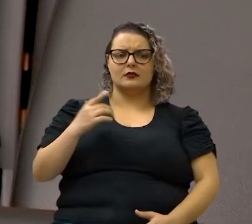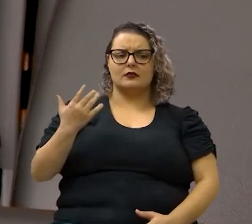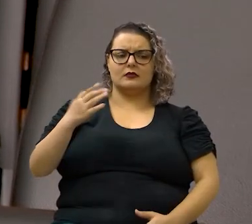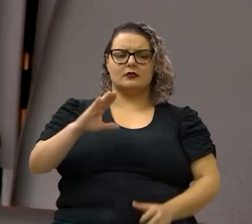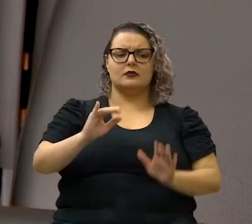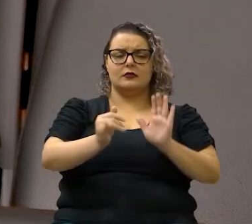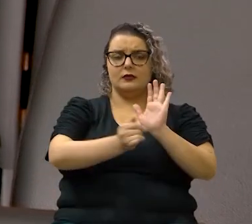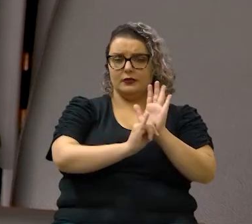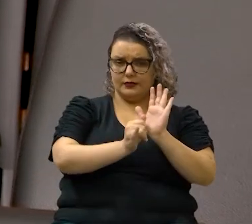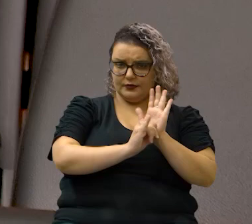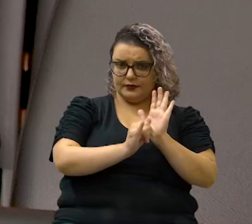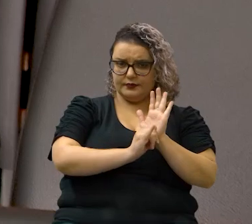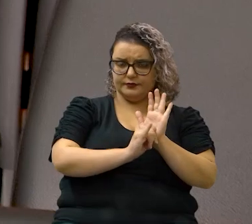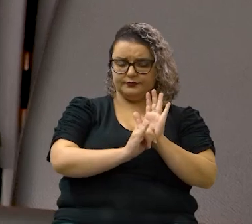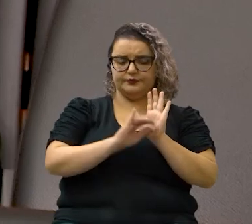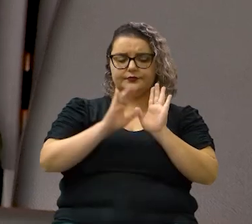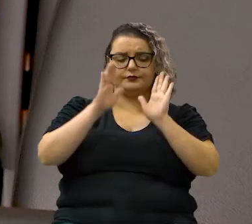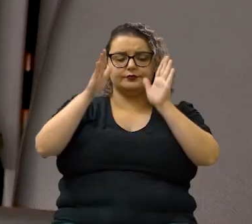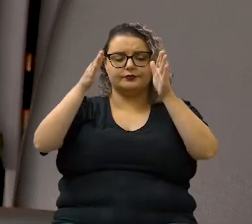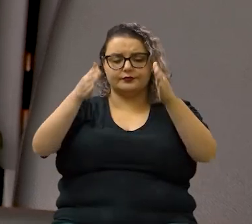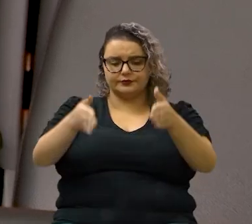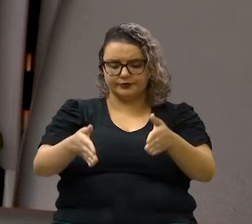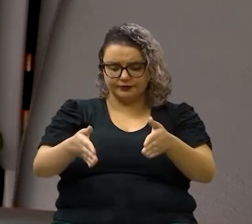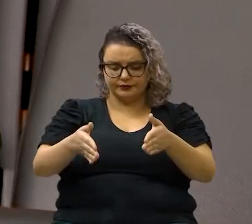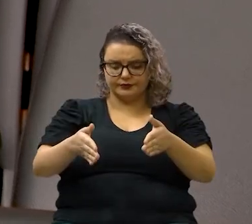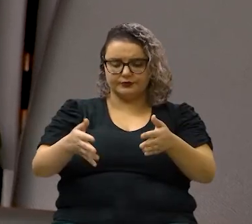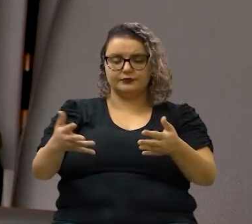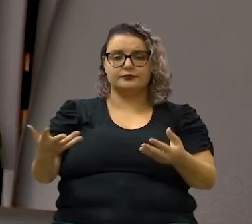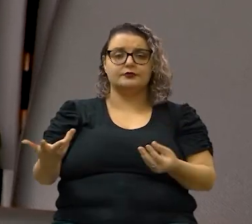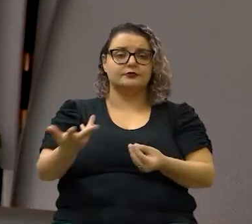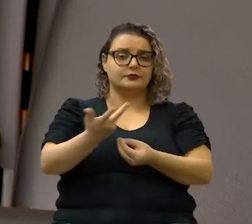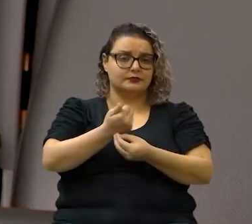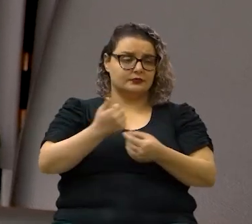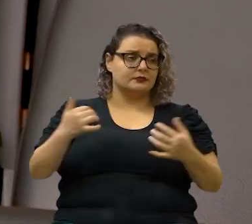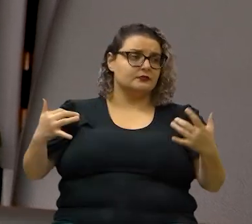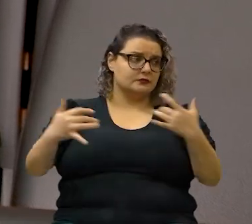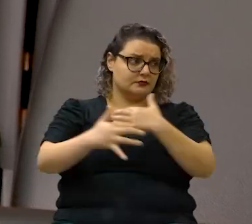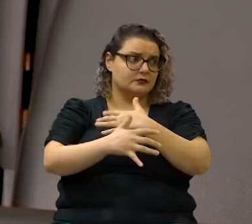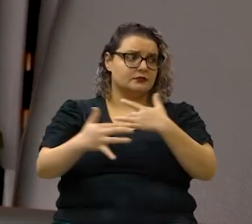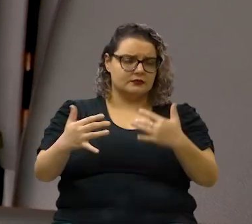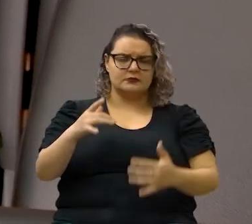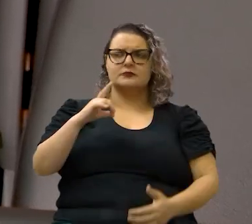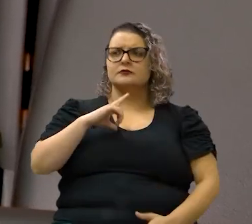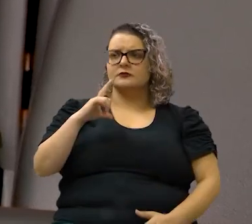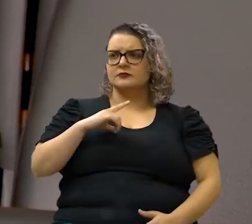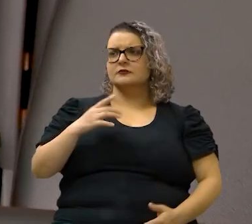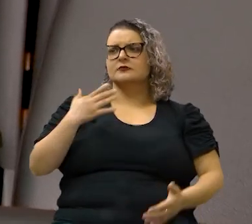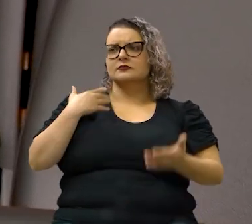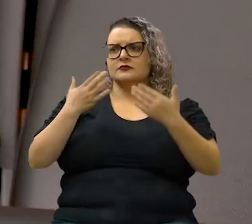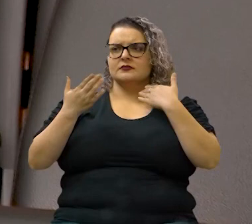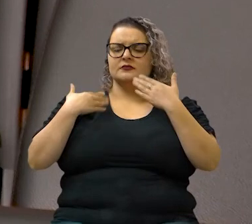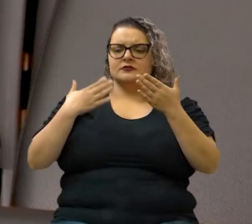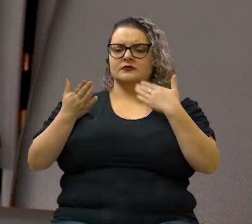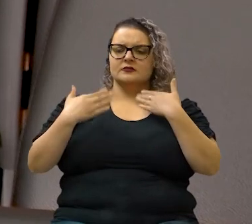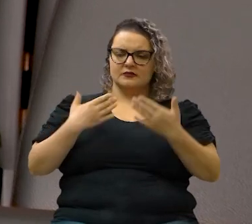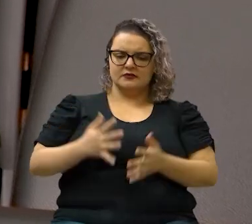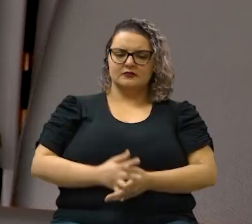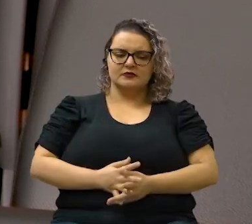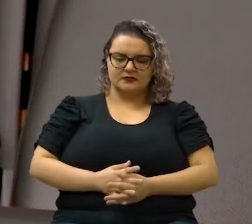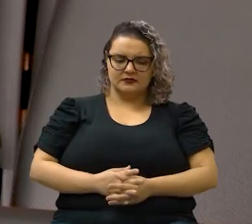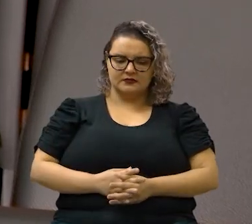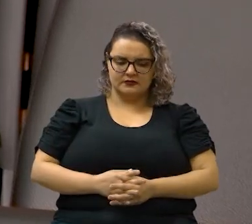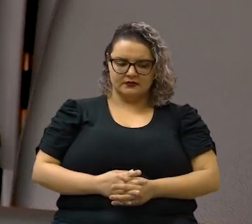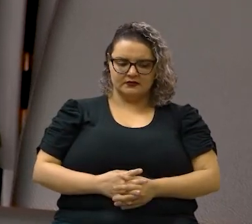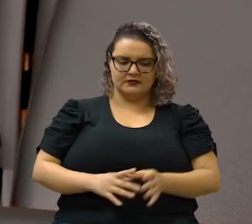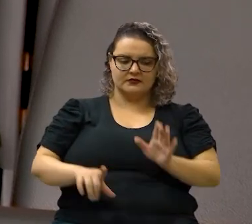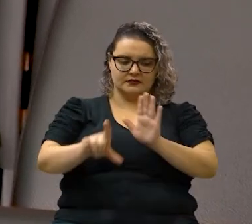tivemos a publicação de um edital voltado para a arte urbana. Nós temos dialogado